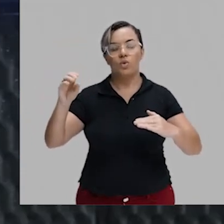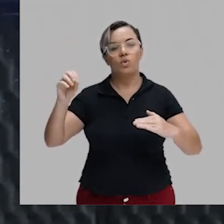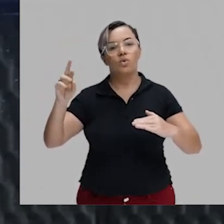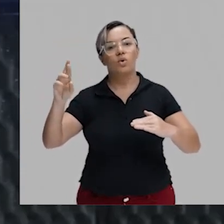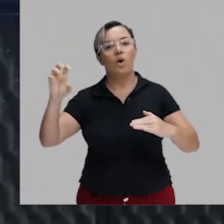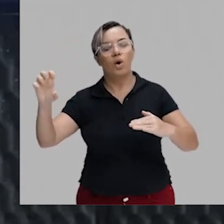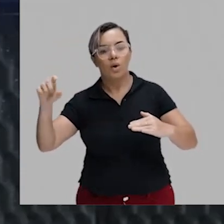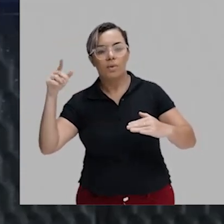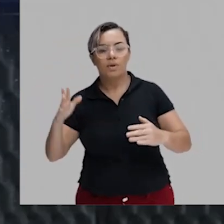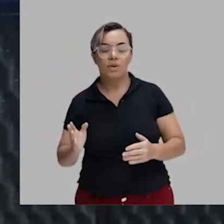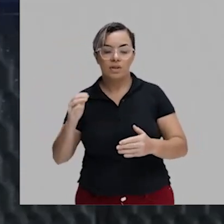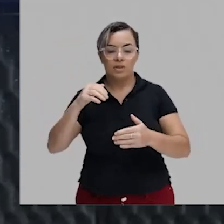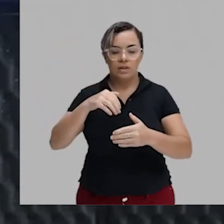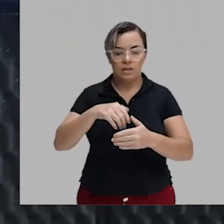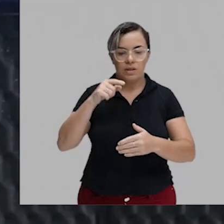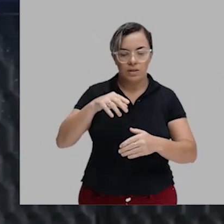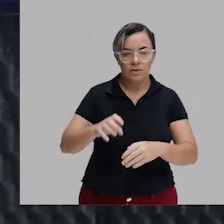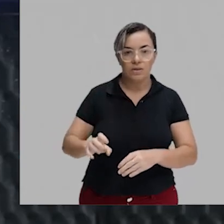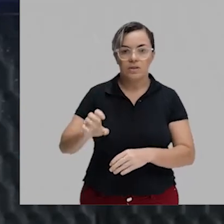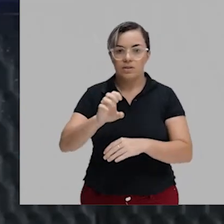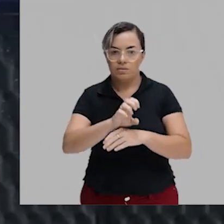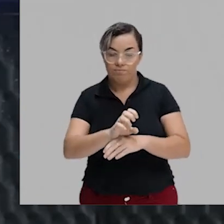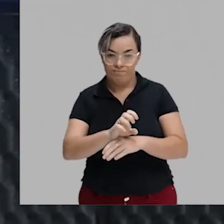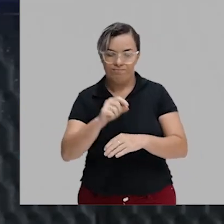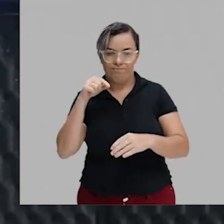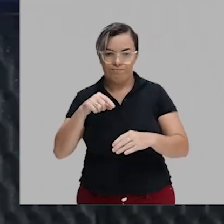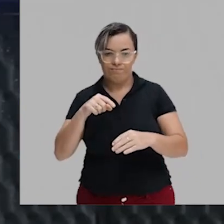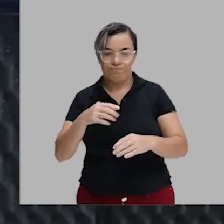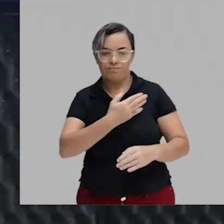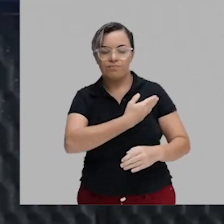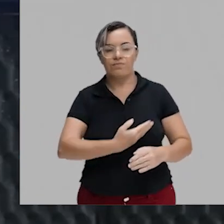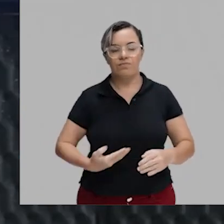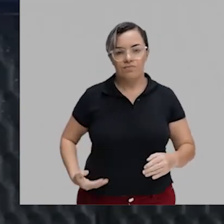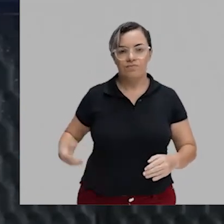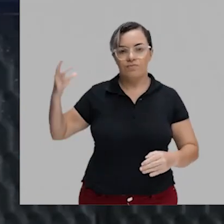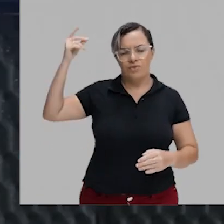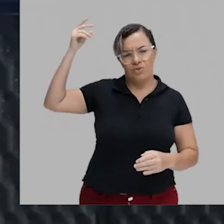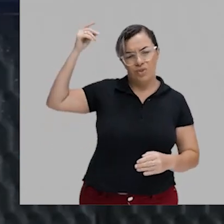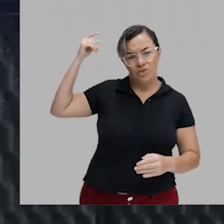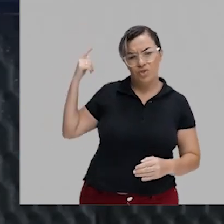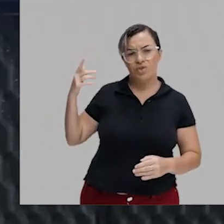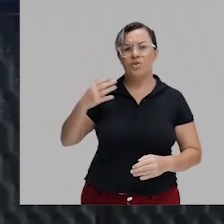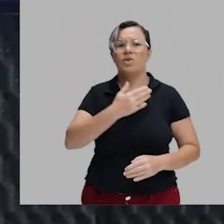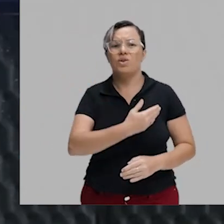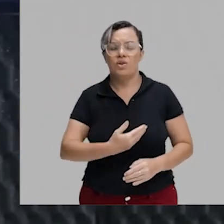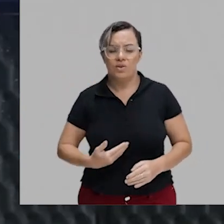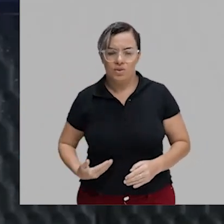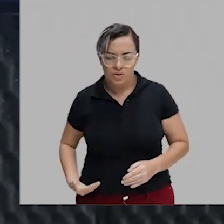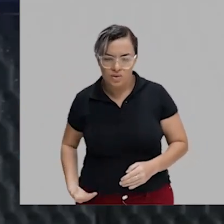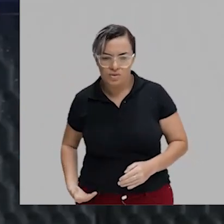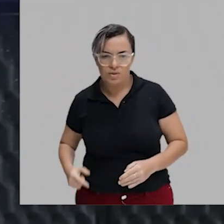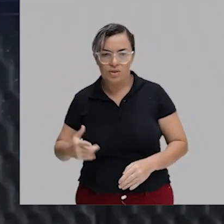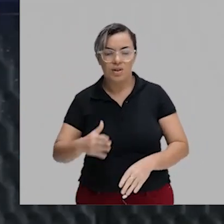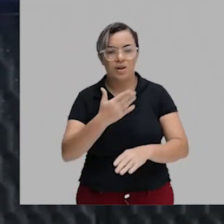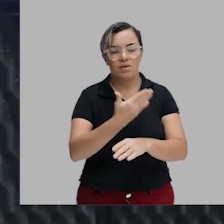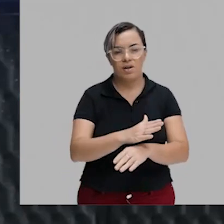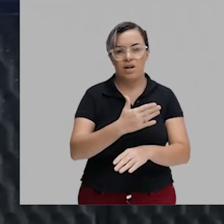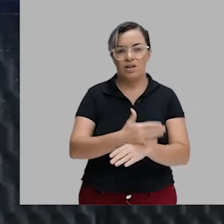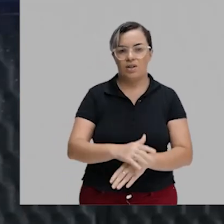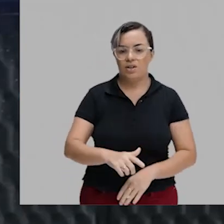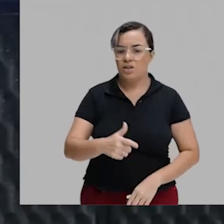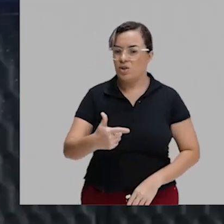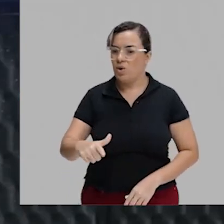dentro desses estados de antigo regime, na Europa moderna, nós teremos práticas de intolerância